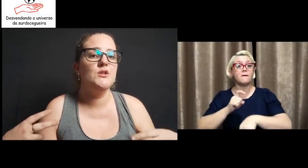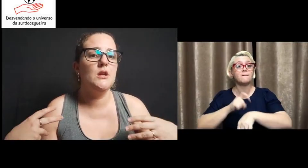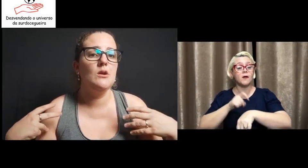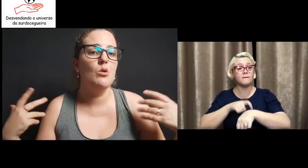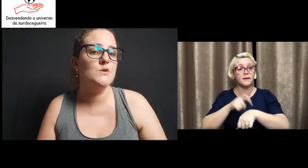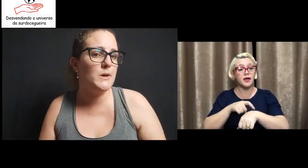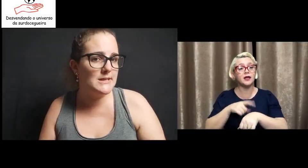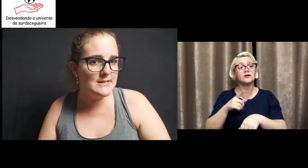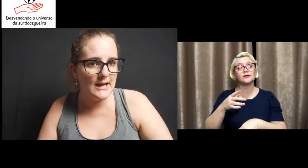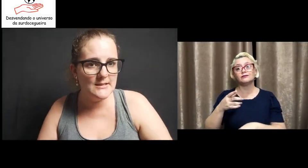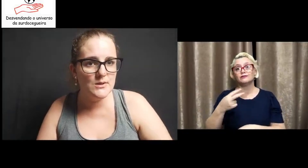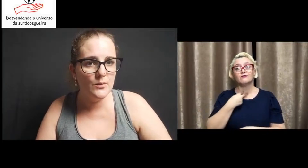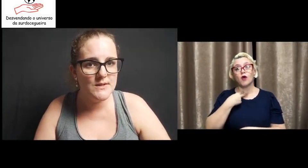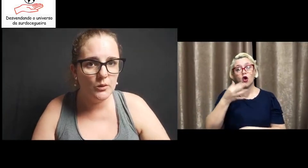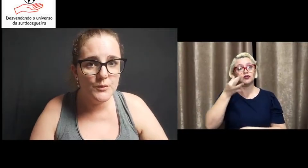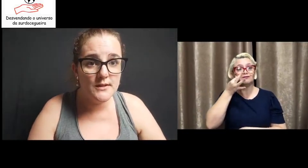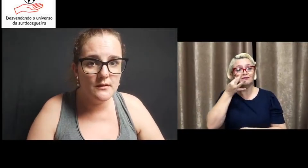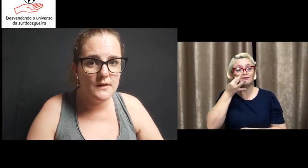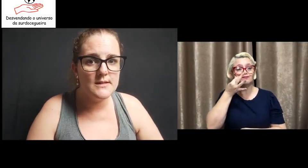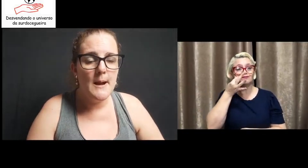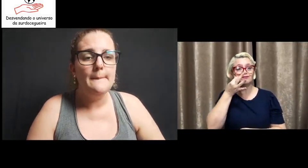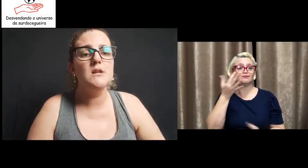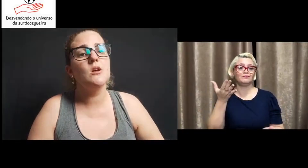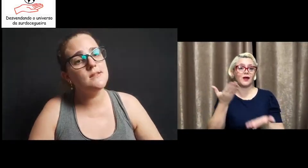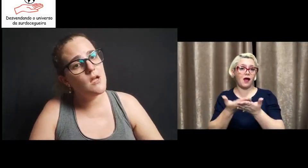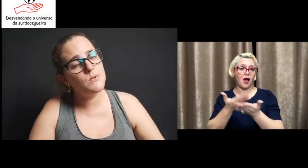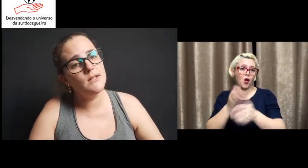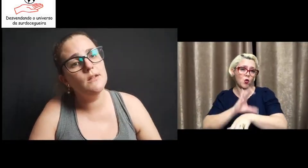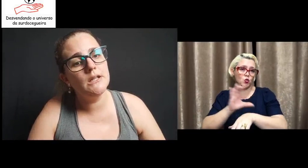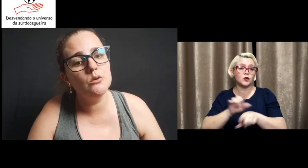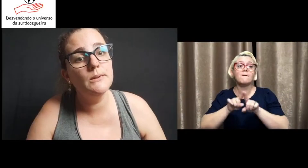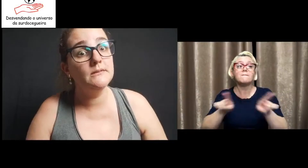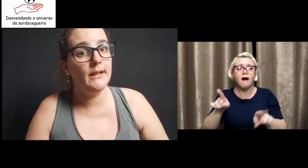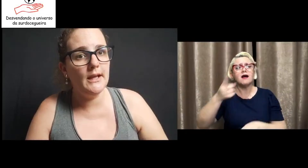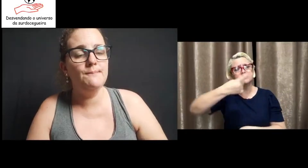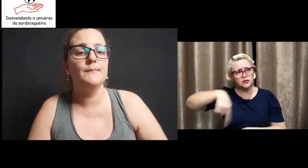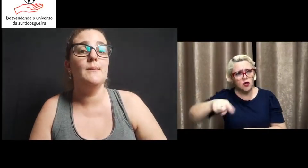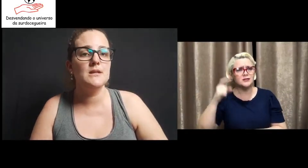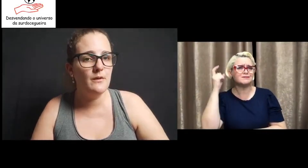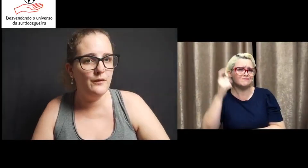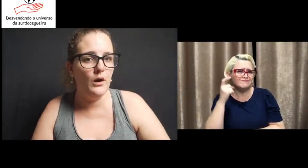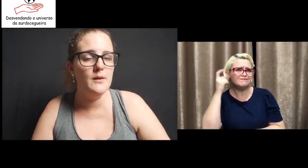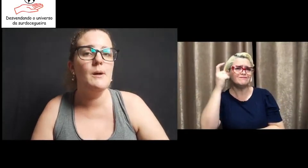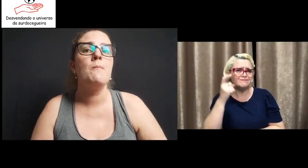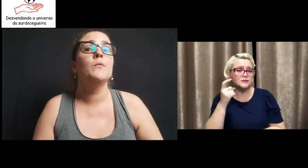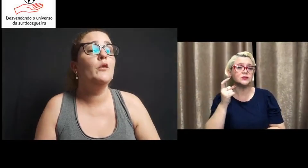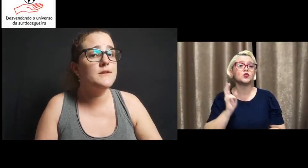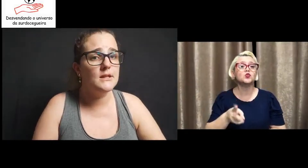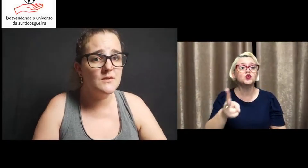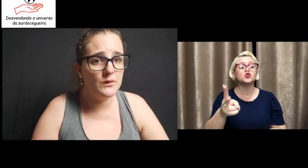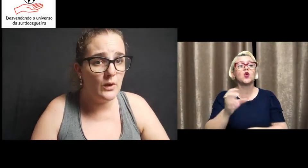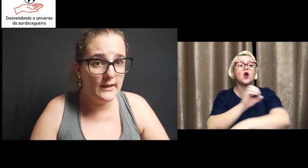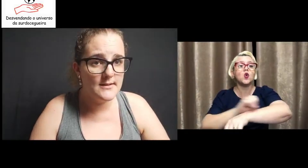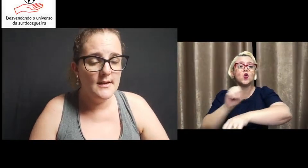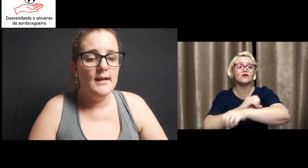momento onde encontros presenciais não estão sendo possíveis, mas nós estamos tentando manter, da mesma forma,